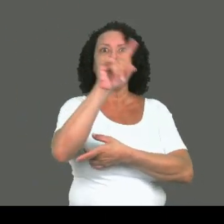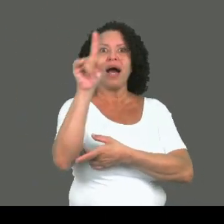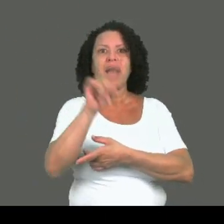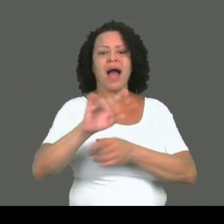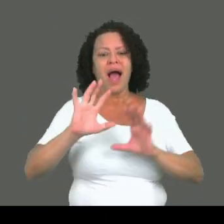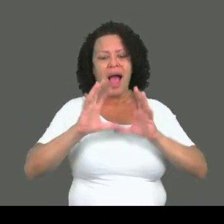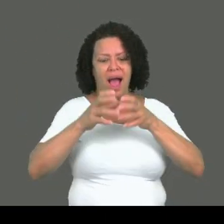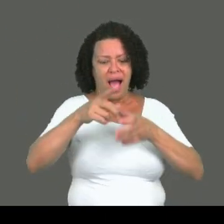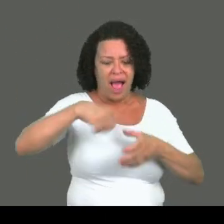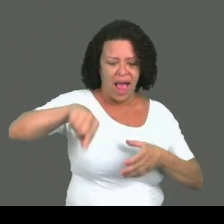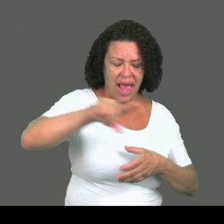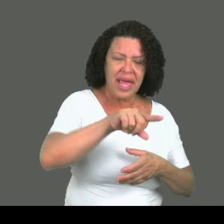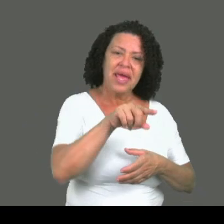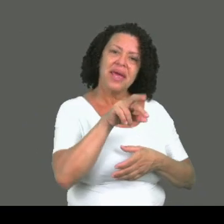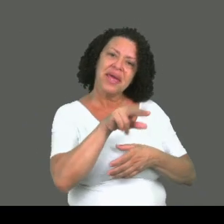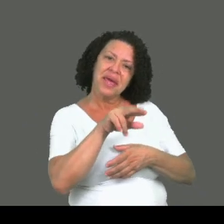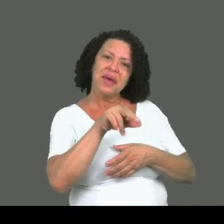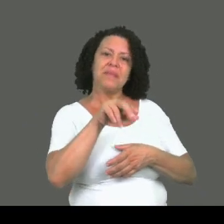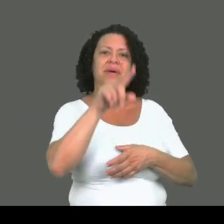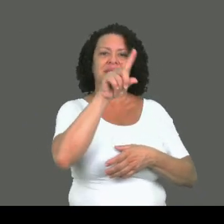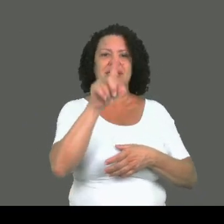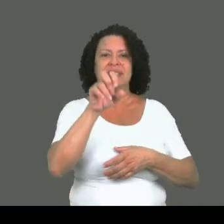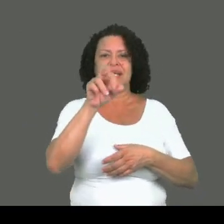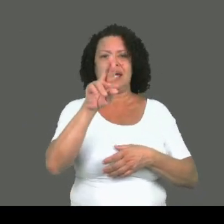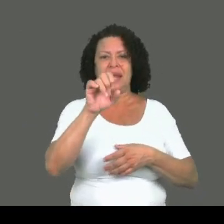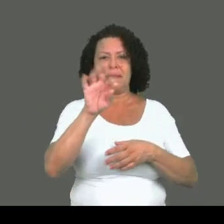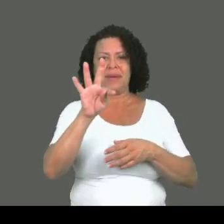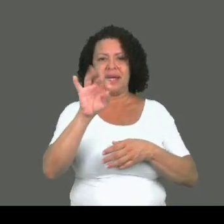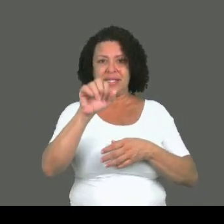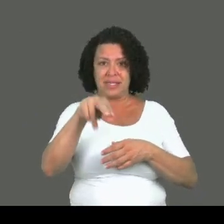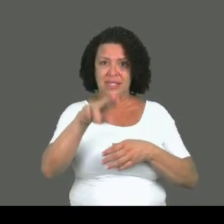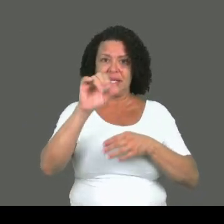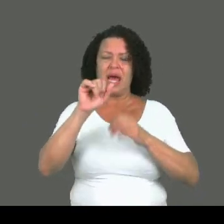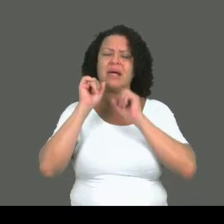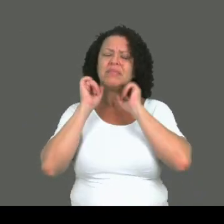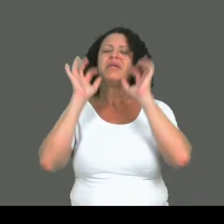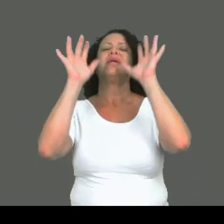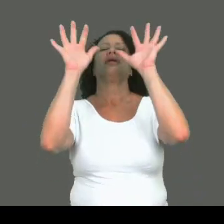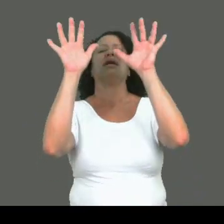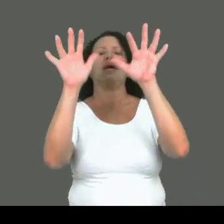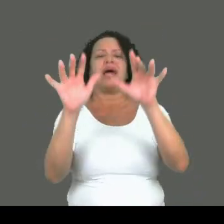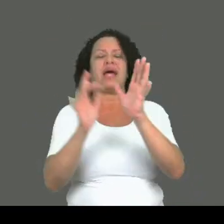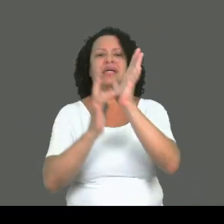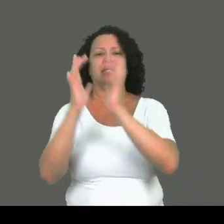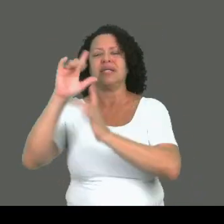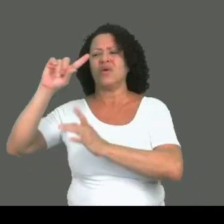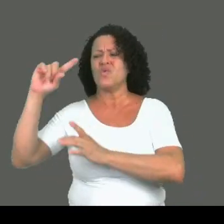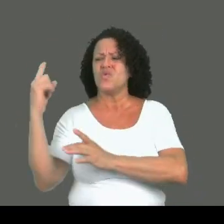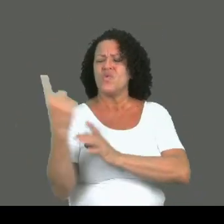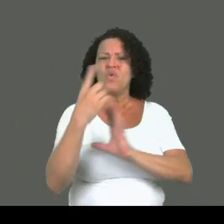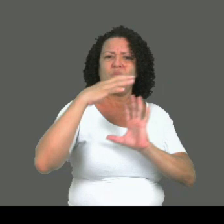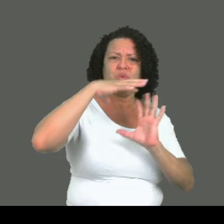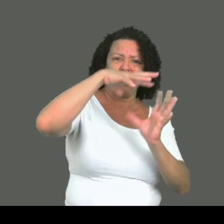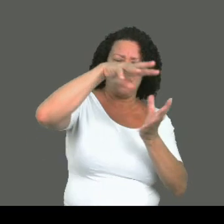falange, ao Mestre Jesus, que esteja aqui nos abençoando, nos envolvendo